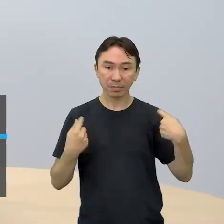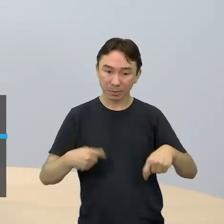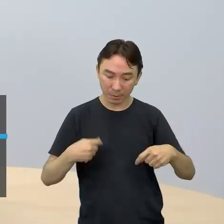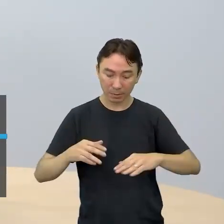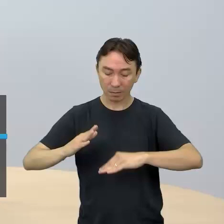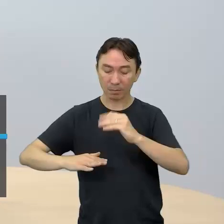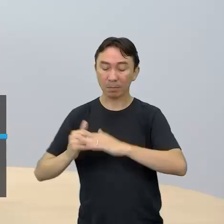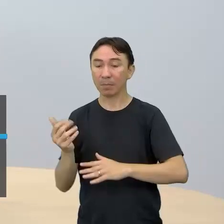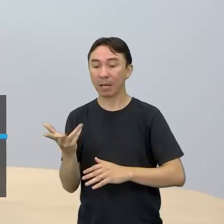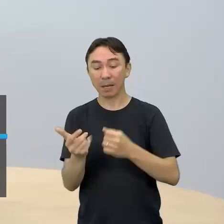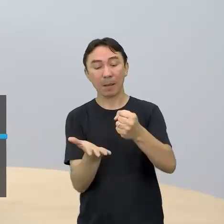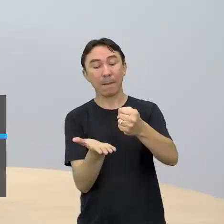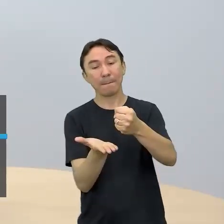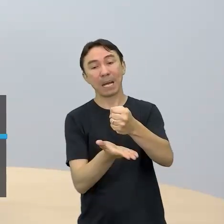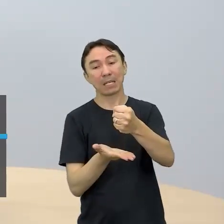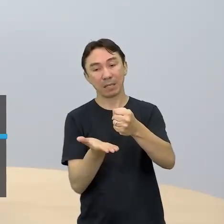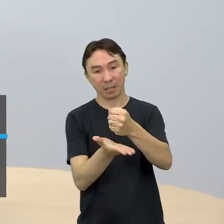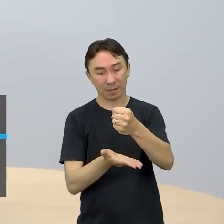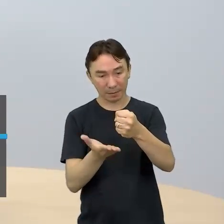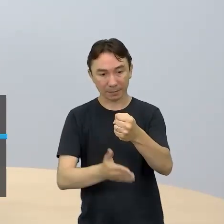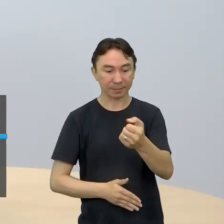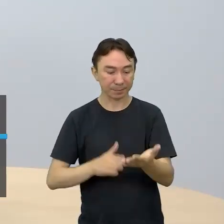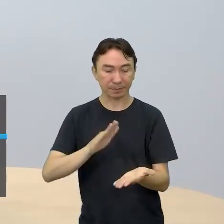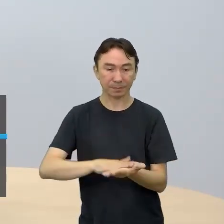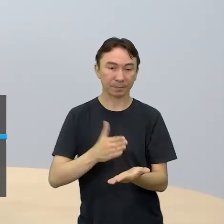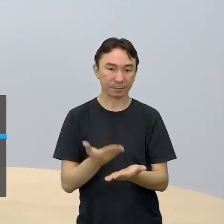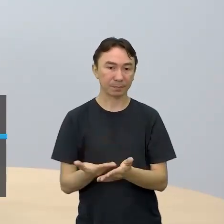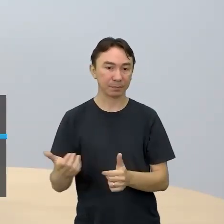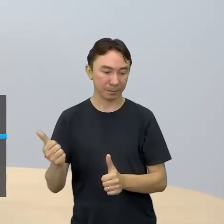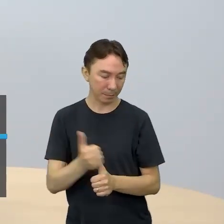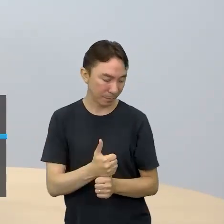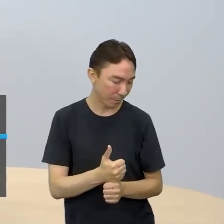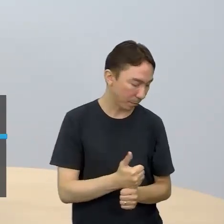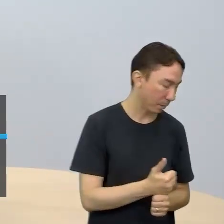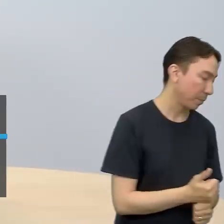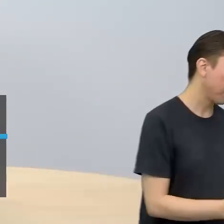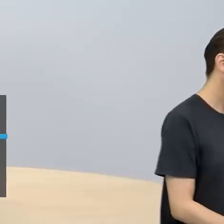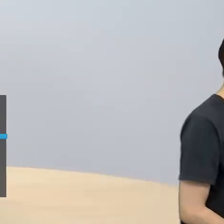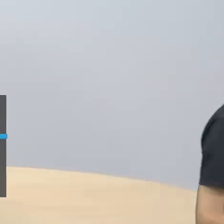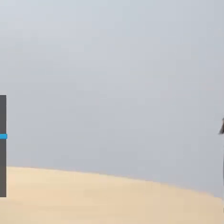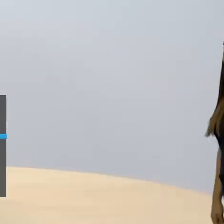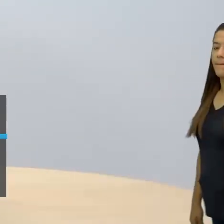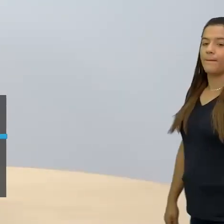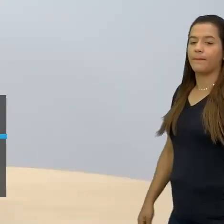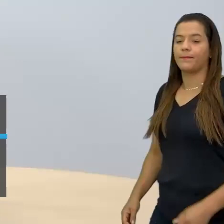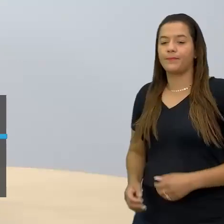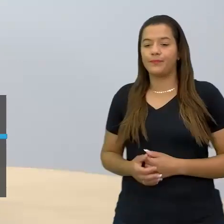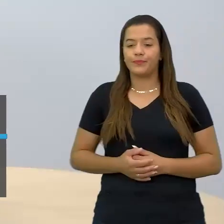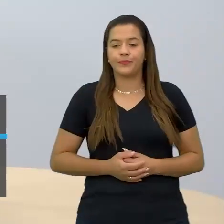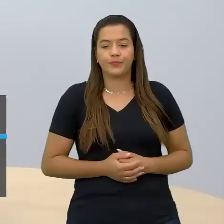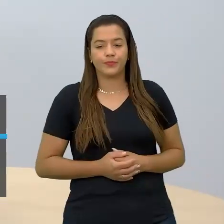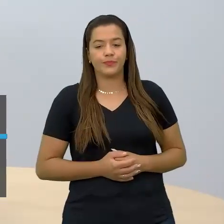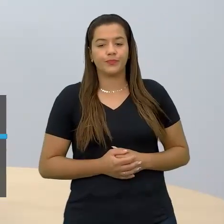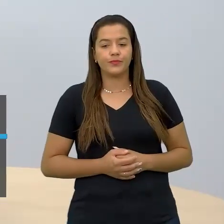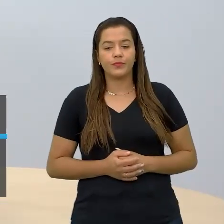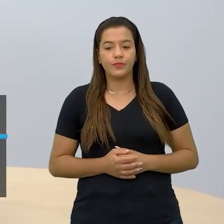habilidades essenciais, aquelas listadas pela COPED. Mais para frente, mais adiante, nós vamos disponibilizar o link para que vocês